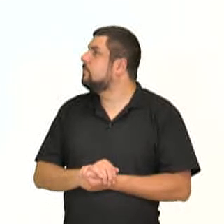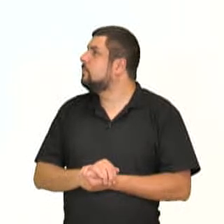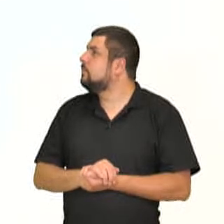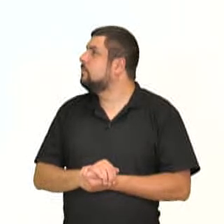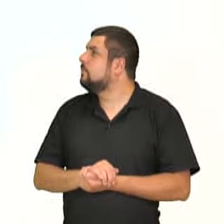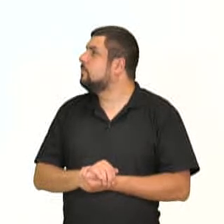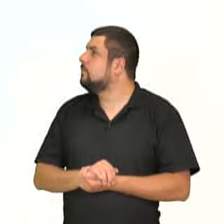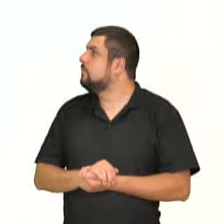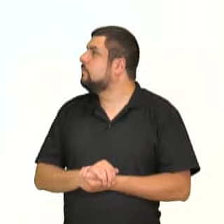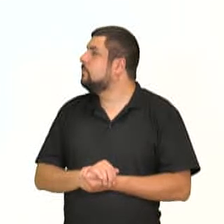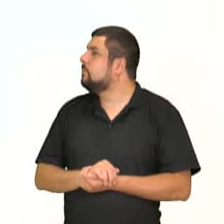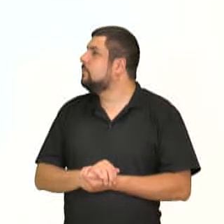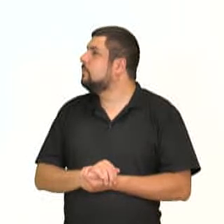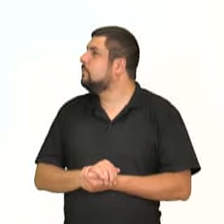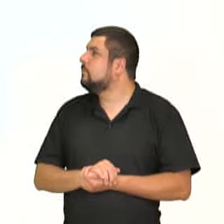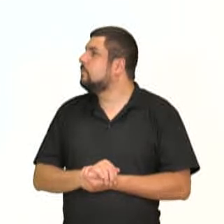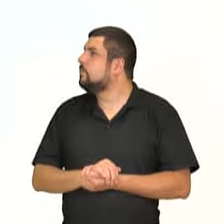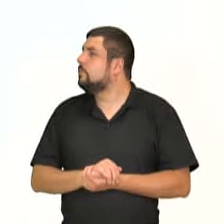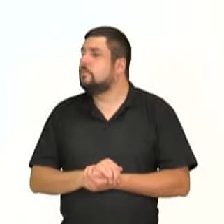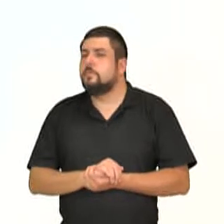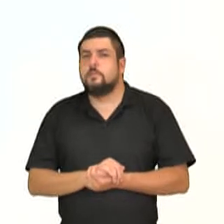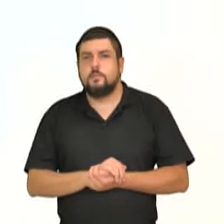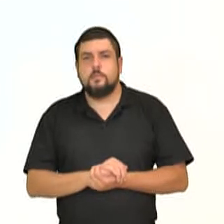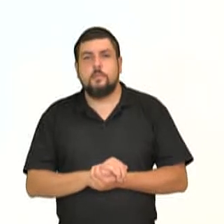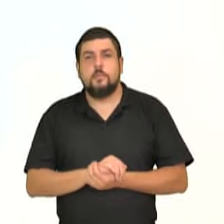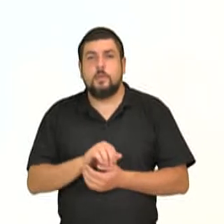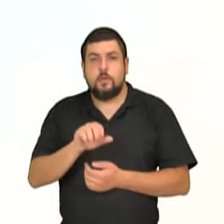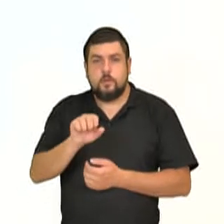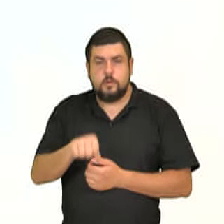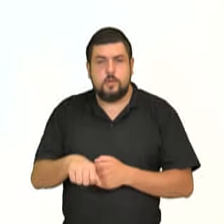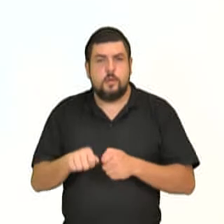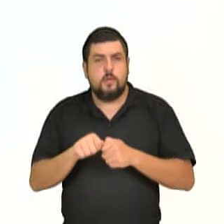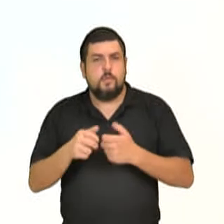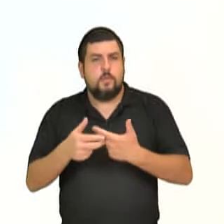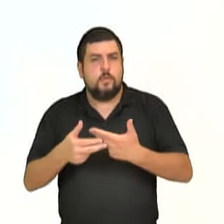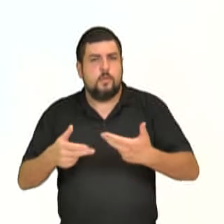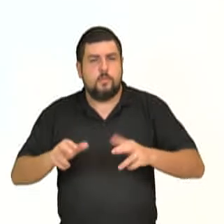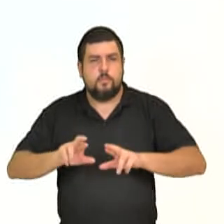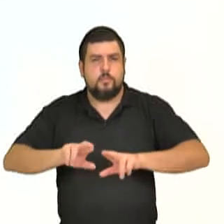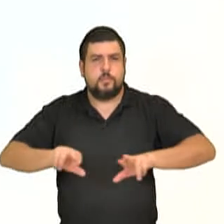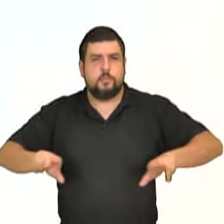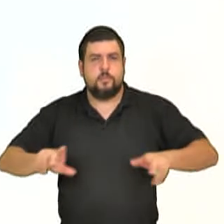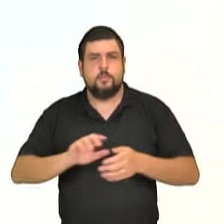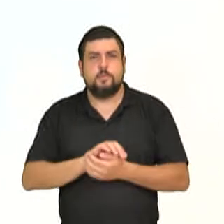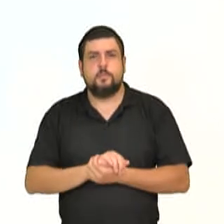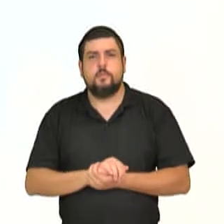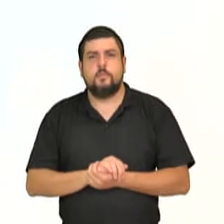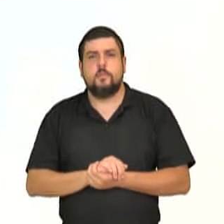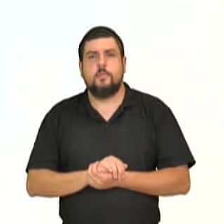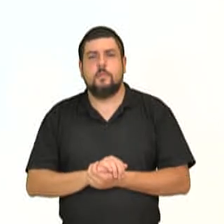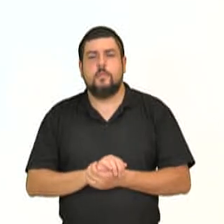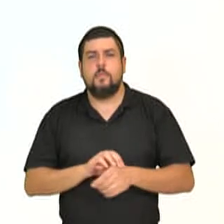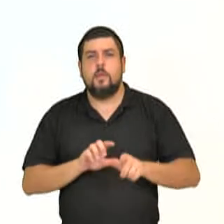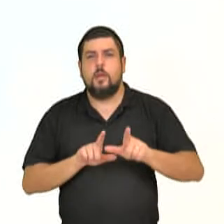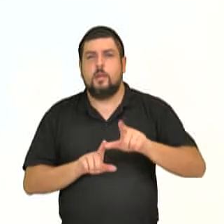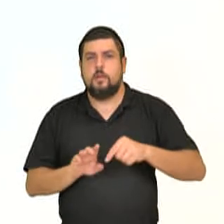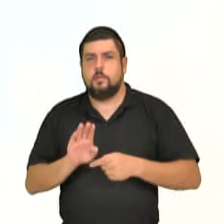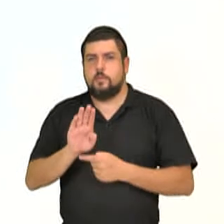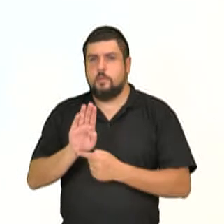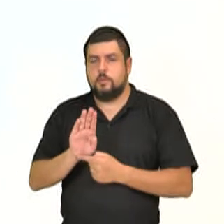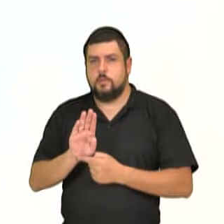e ordenar as coisas, fazer coisas diferentes. Em la B, para passar a frase para o